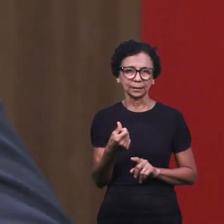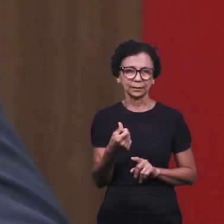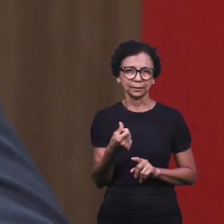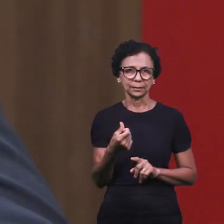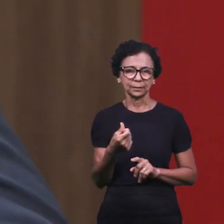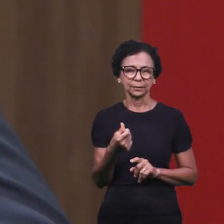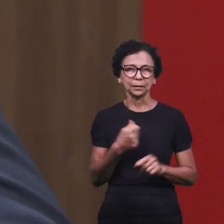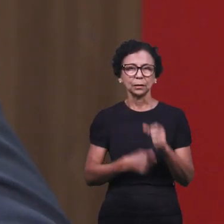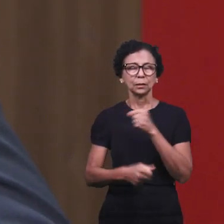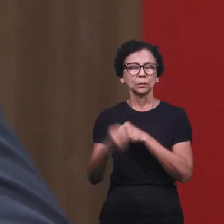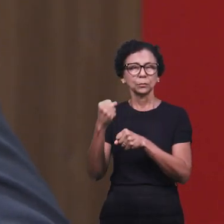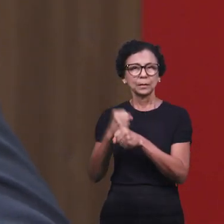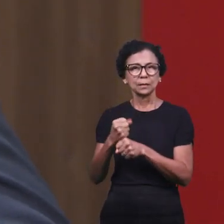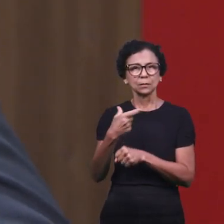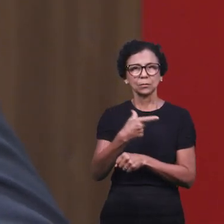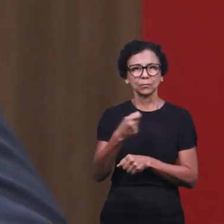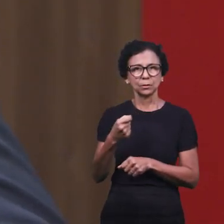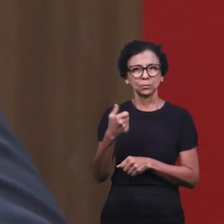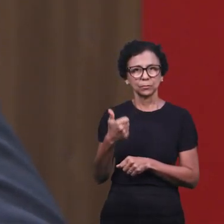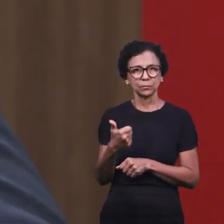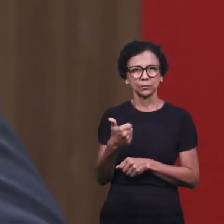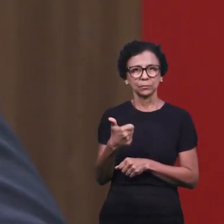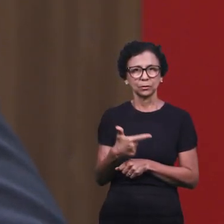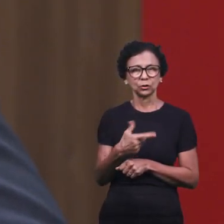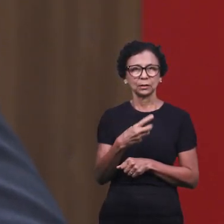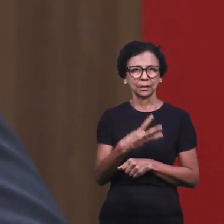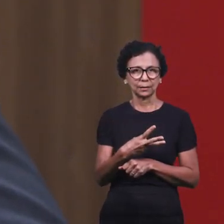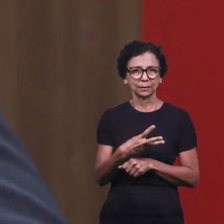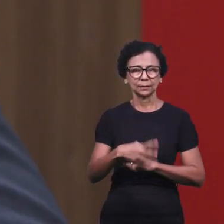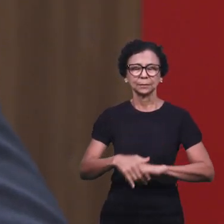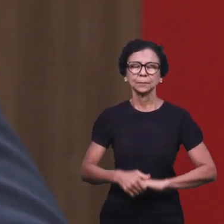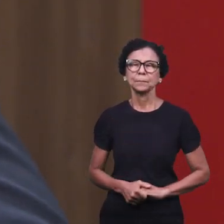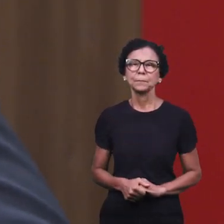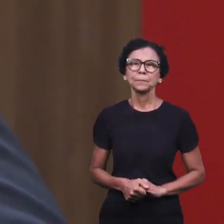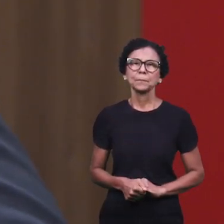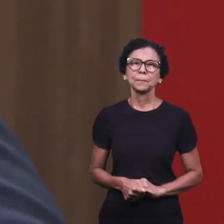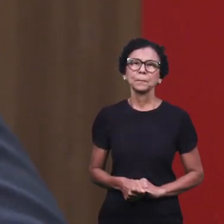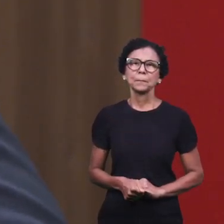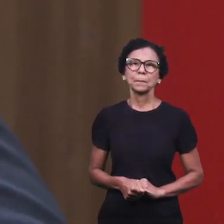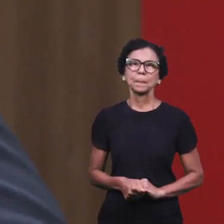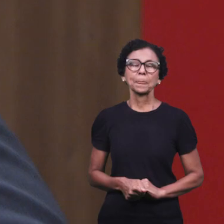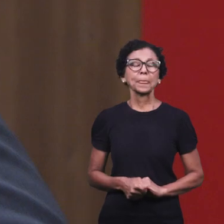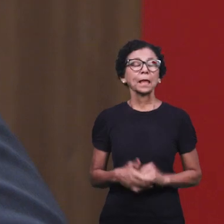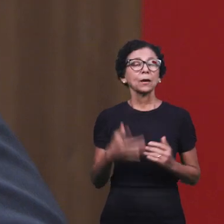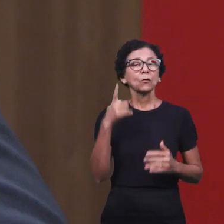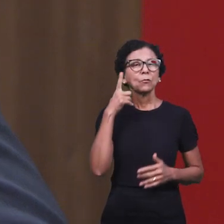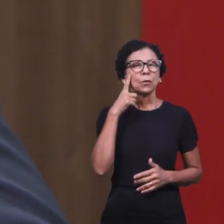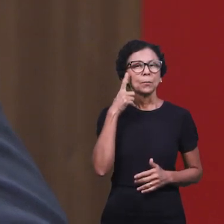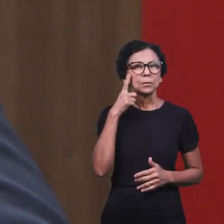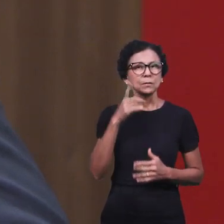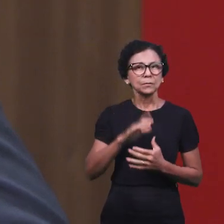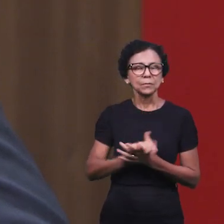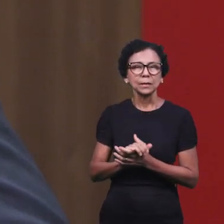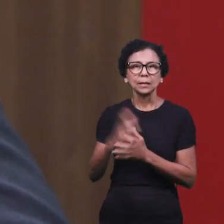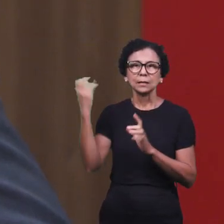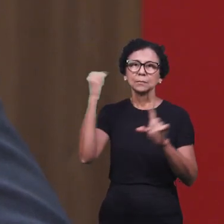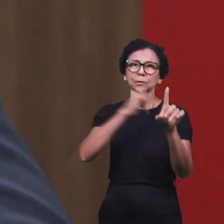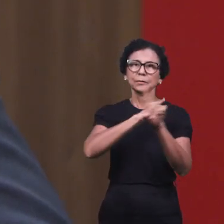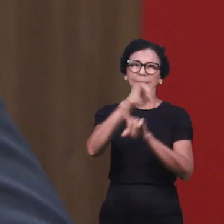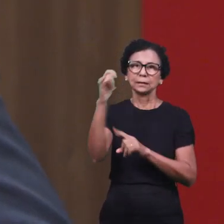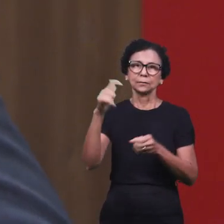vamos falar aqui a respeito dos sinais da volta do Senhor Jesus. Mais precisamente sobre os sinais do